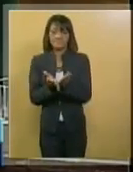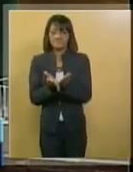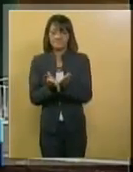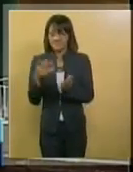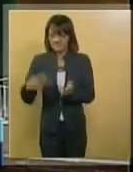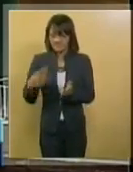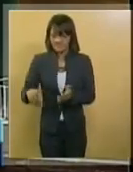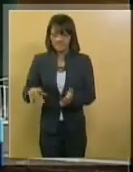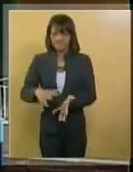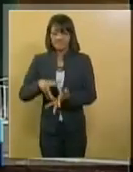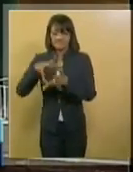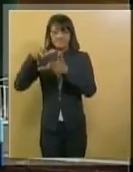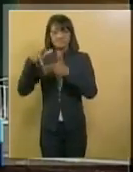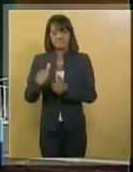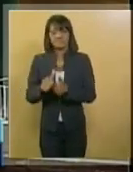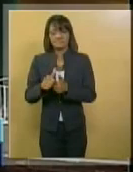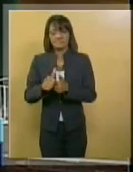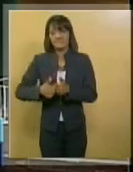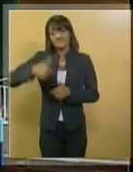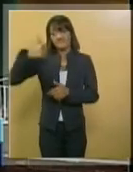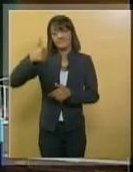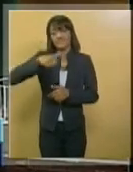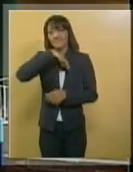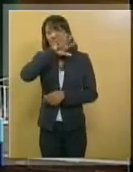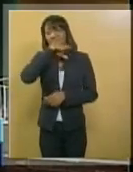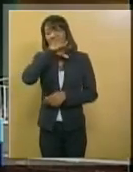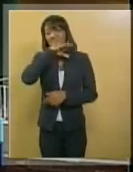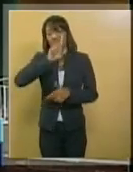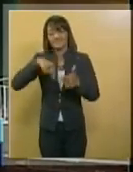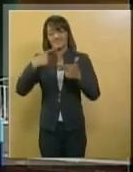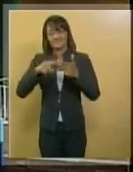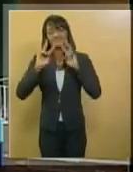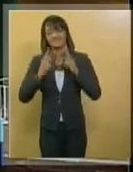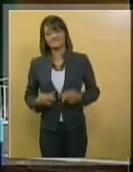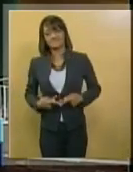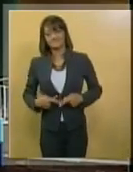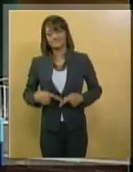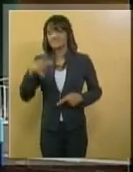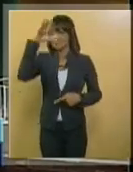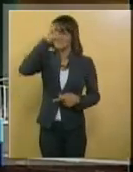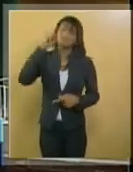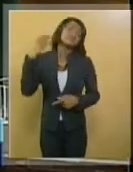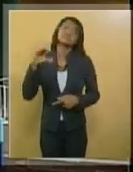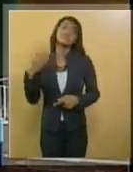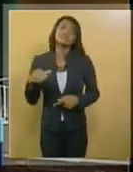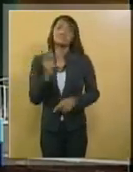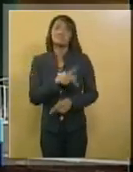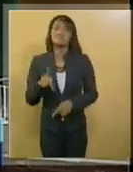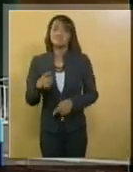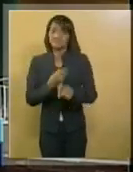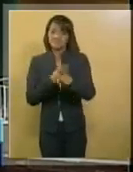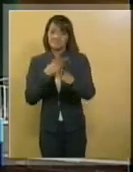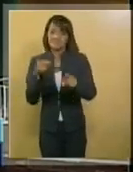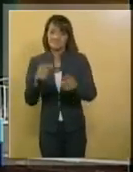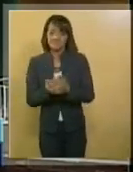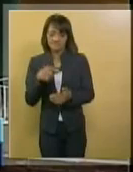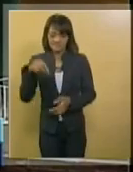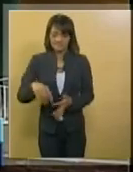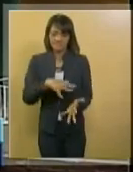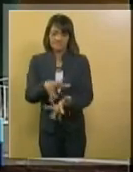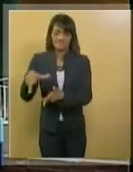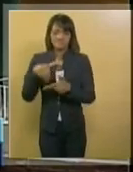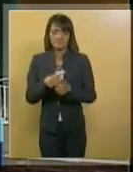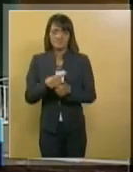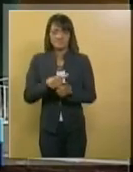planeta os animais chegaram antes dos humanos. Eu aprendi na ciência, e ali temos um professor, que neste planeta os